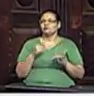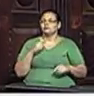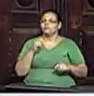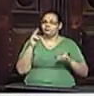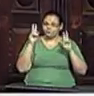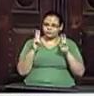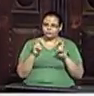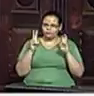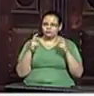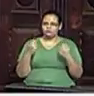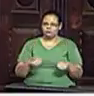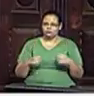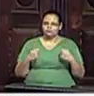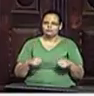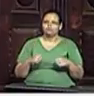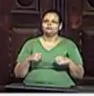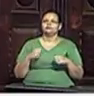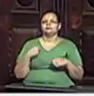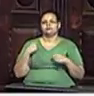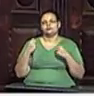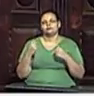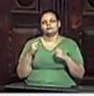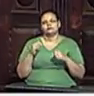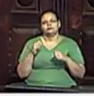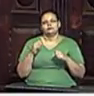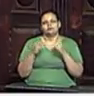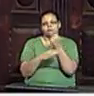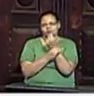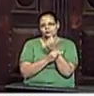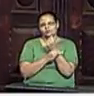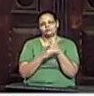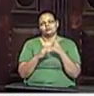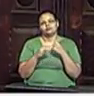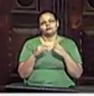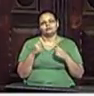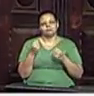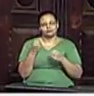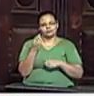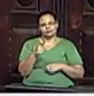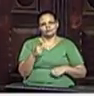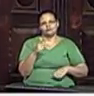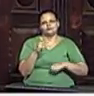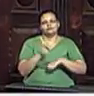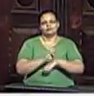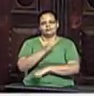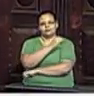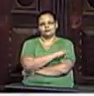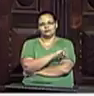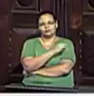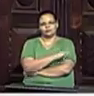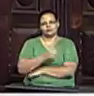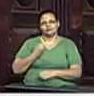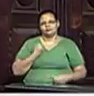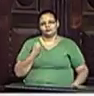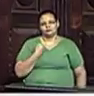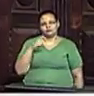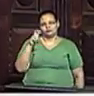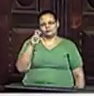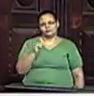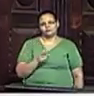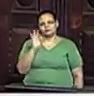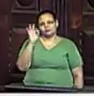tema com as forças de segurança do Estado do Rio de Janeiro. Pelos números lá apresentados,